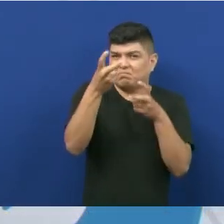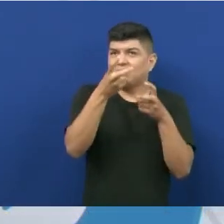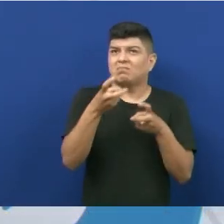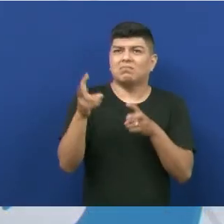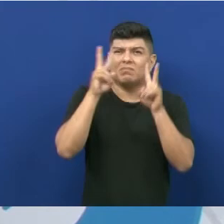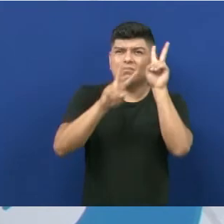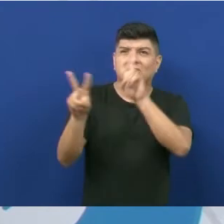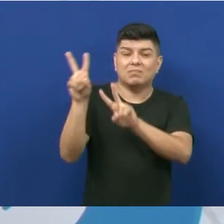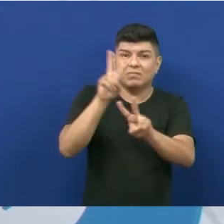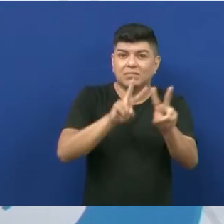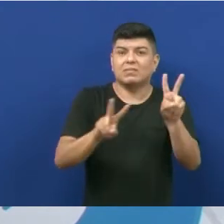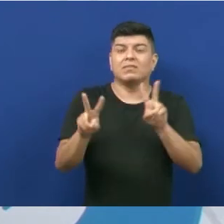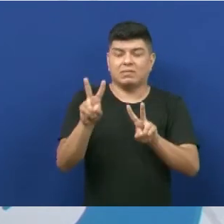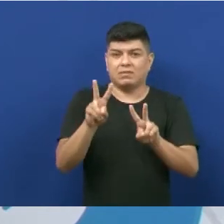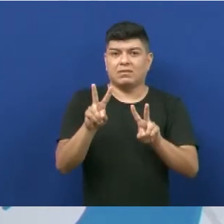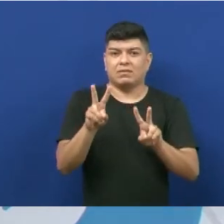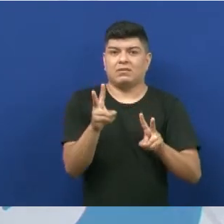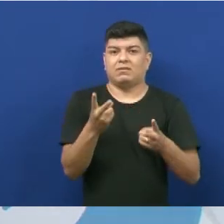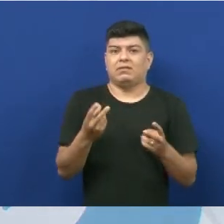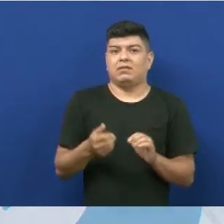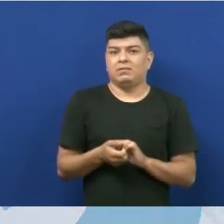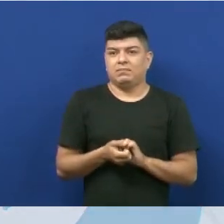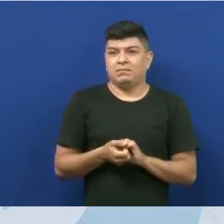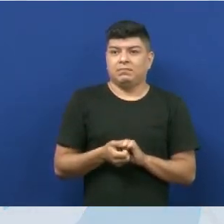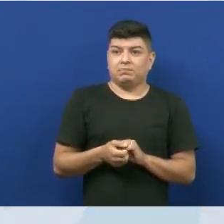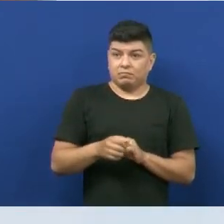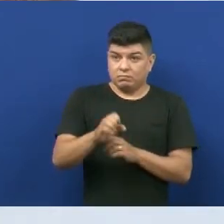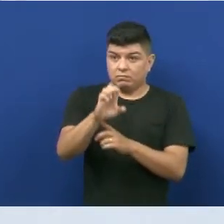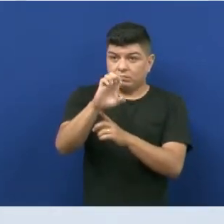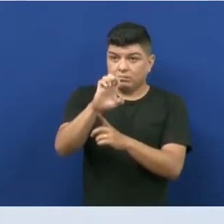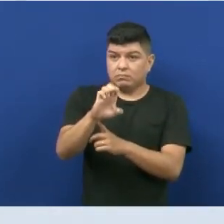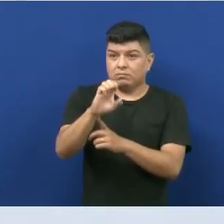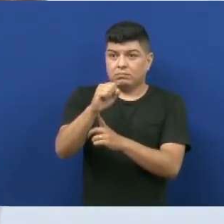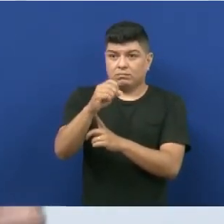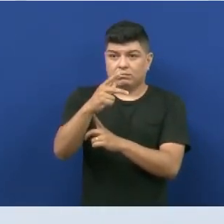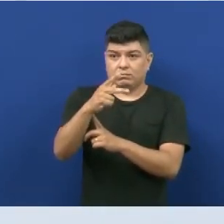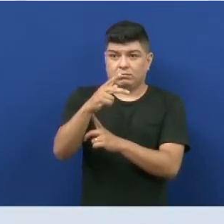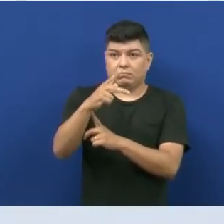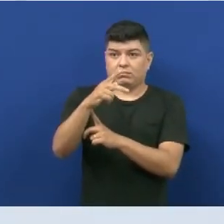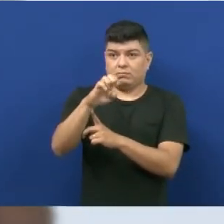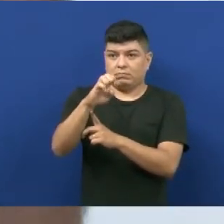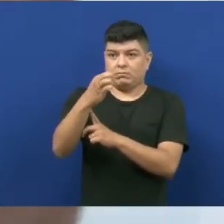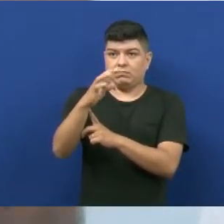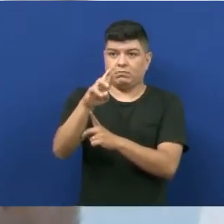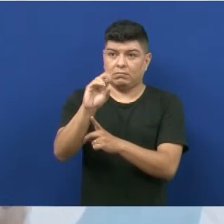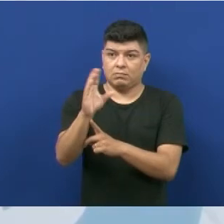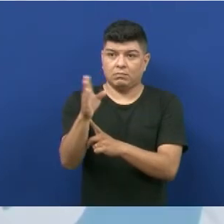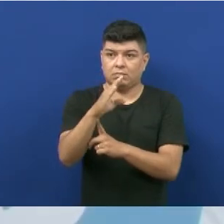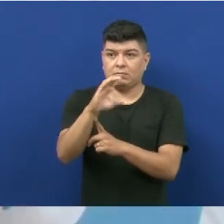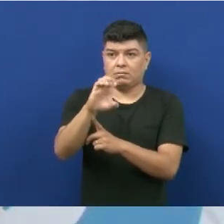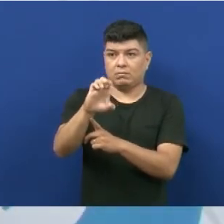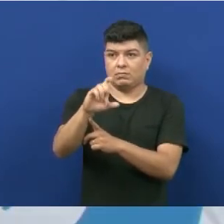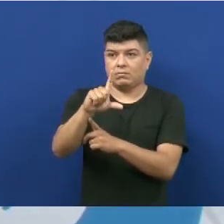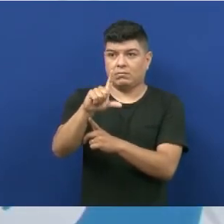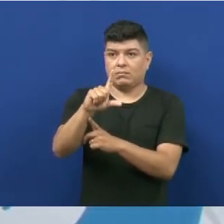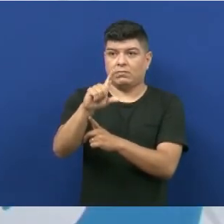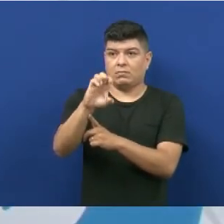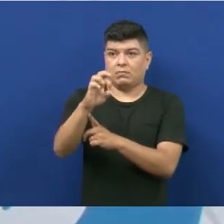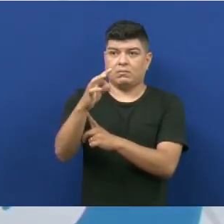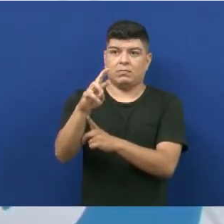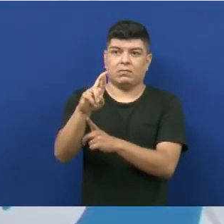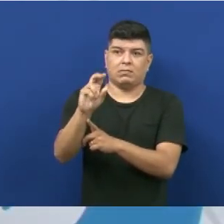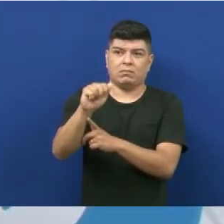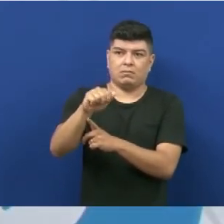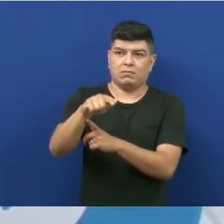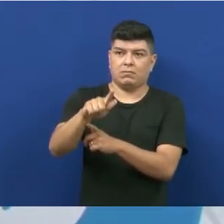visual? Então, o espectro eletromagnético ele vai te dar uma dimensão clara dos tipos de